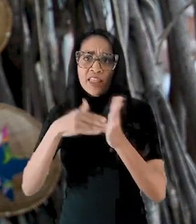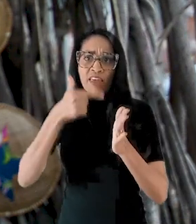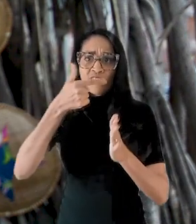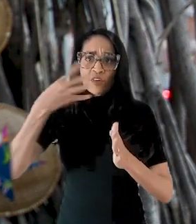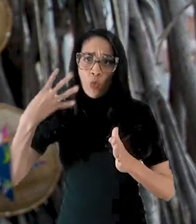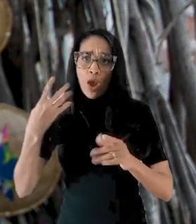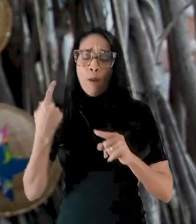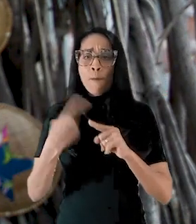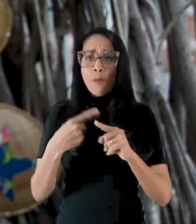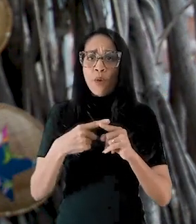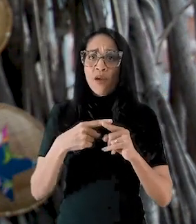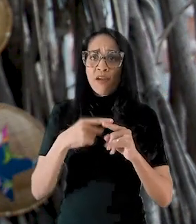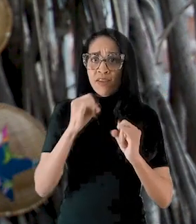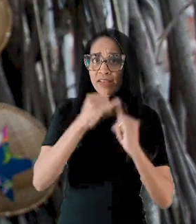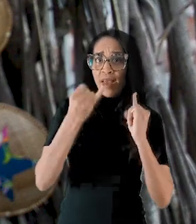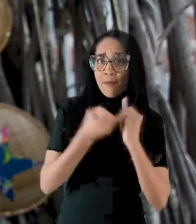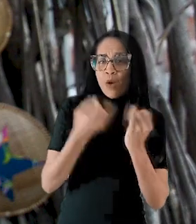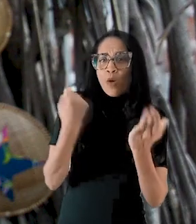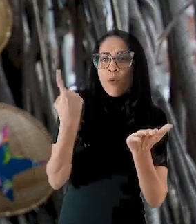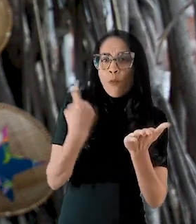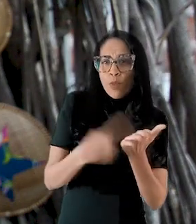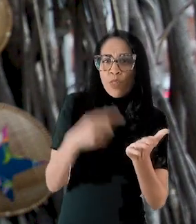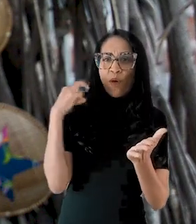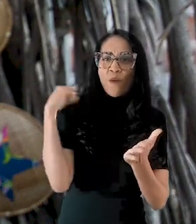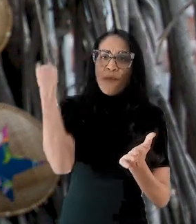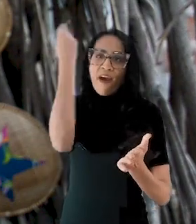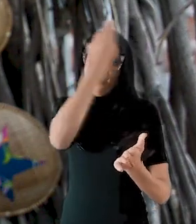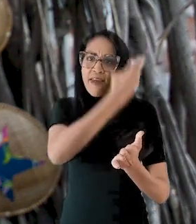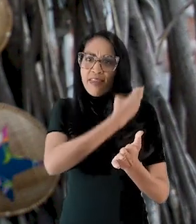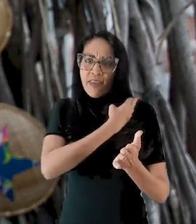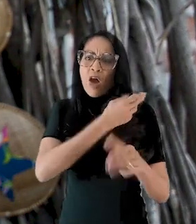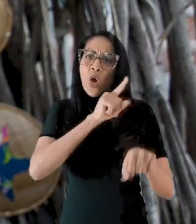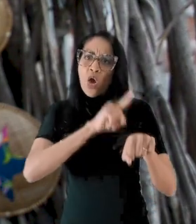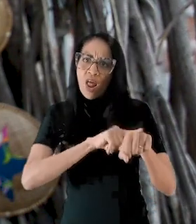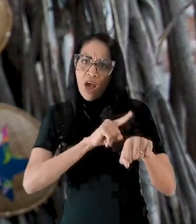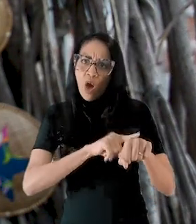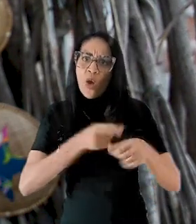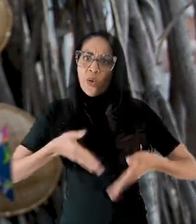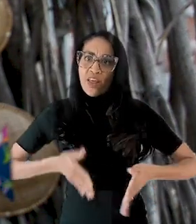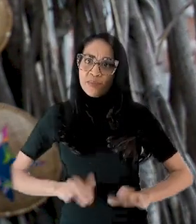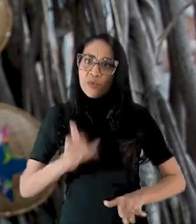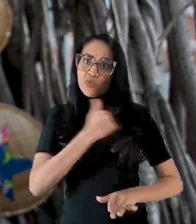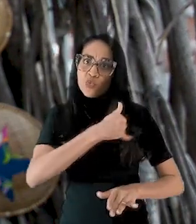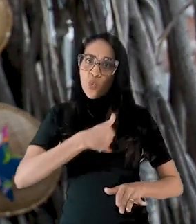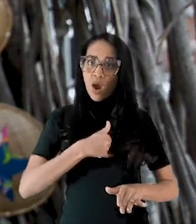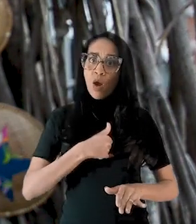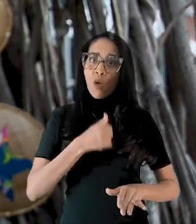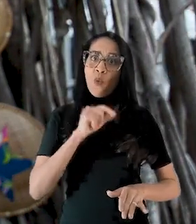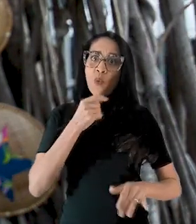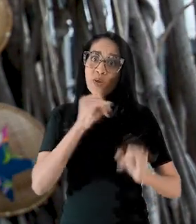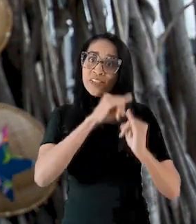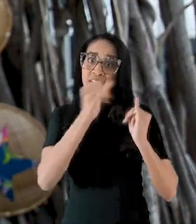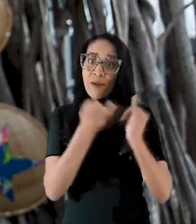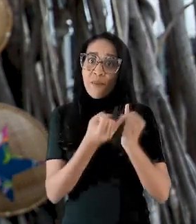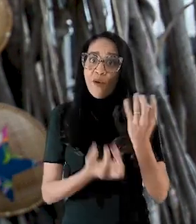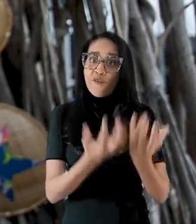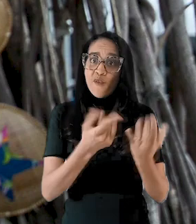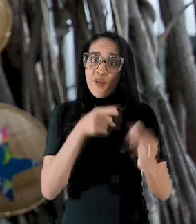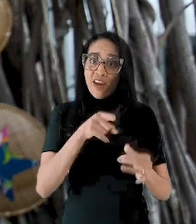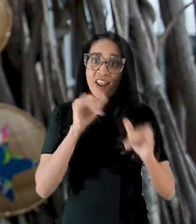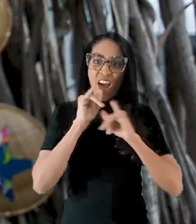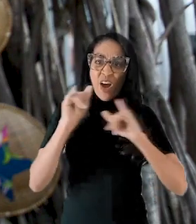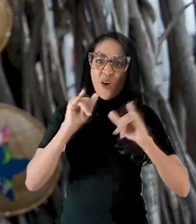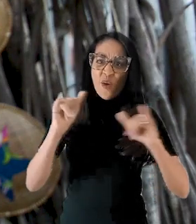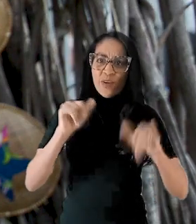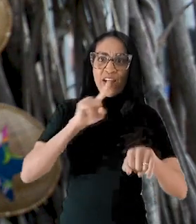o dia 24, porque Isabel fez um combinado com Maria. Quando João estivesse nascendo, Isabel iria acender uma fogueira para poder